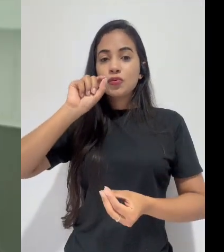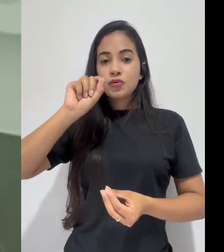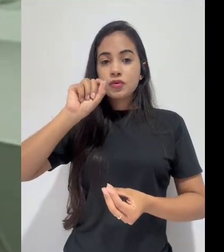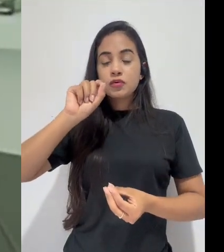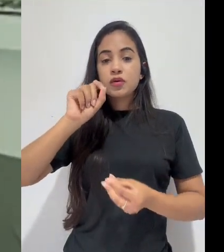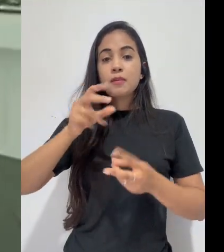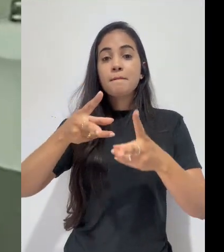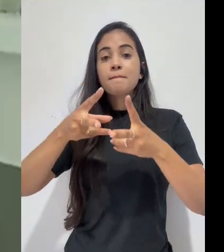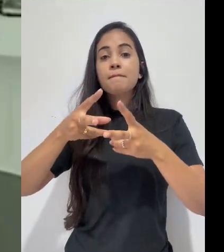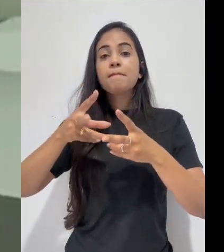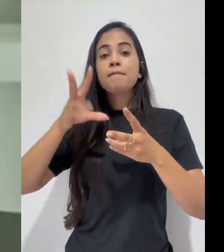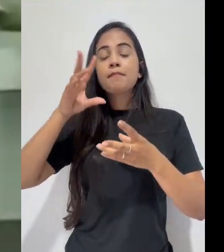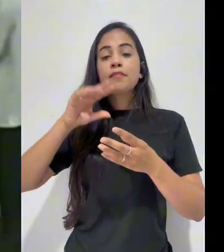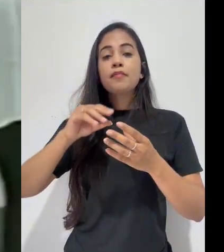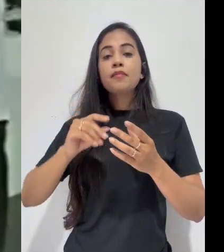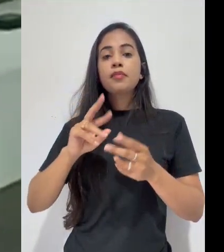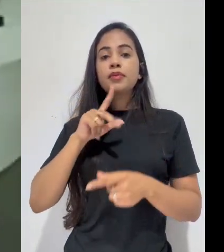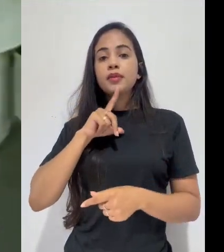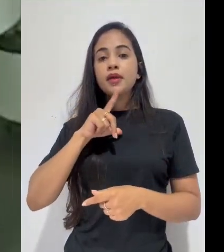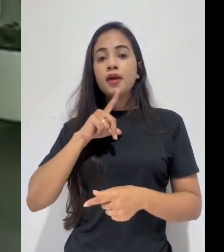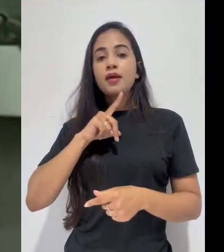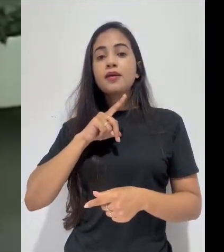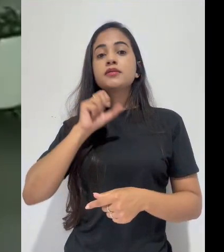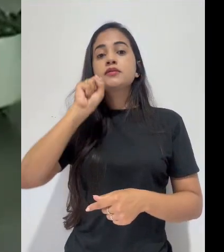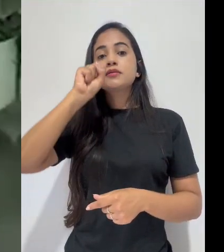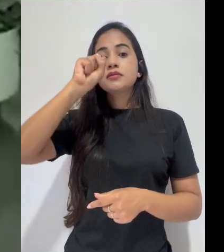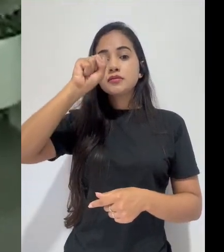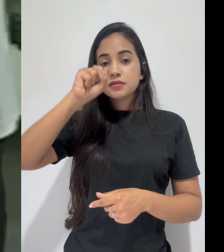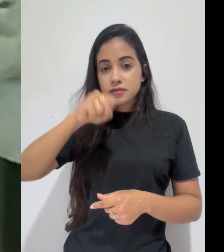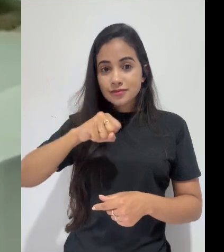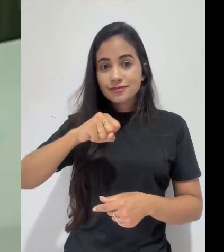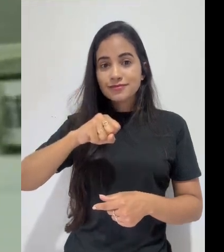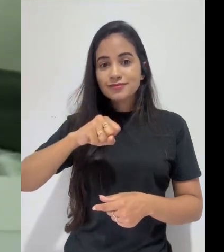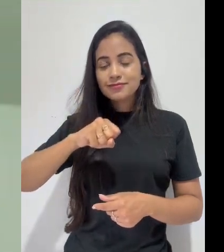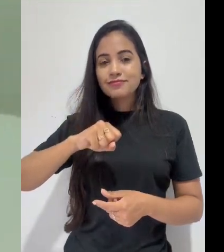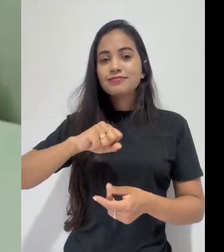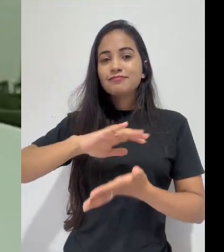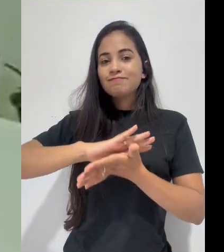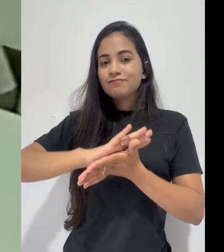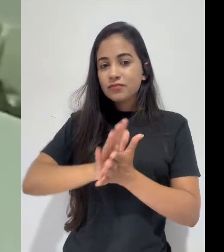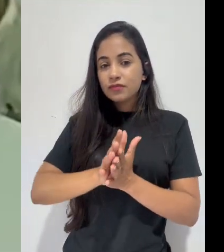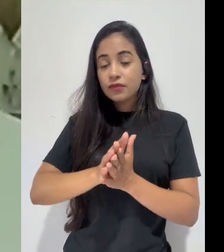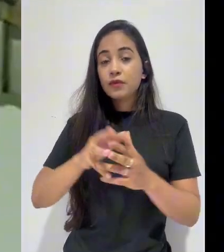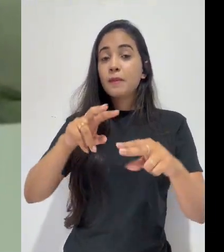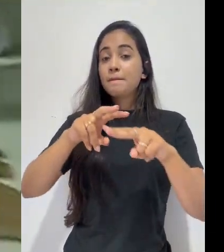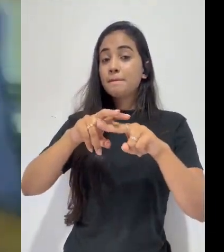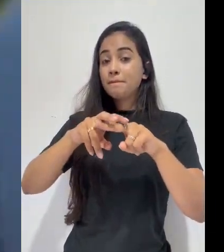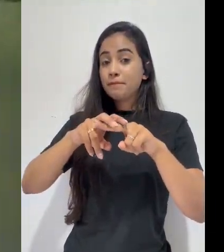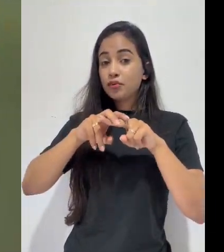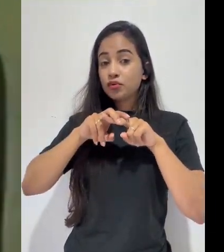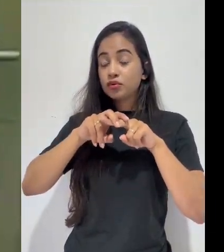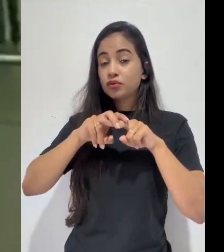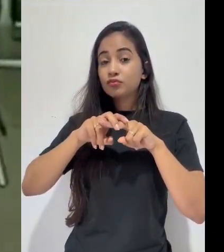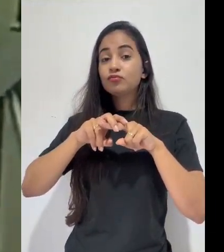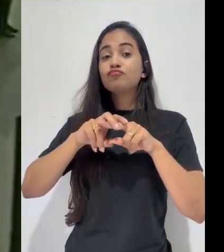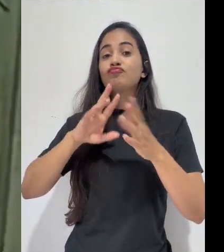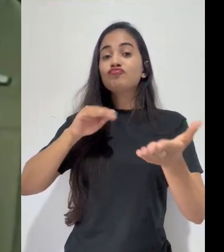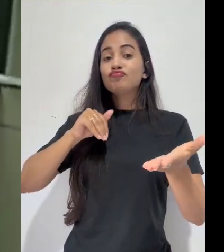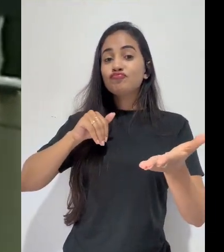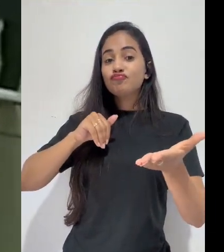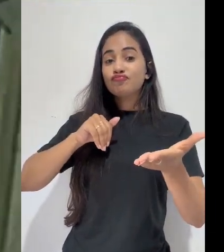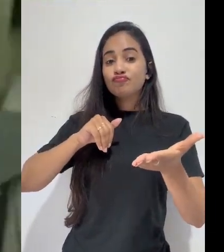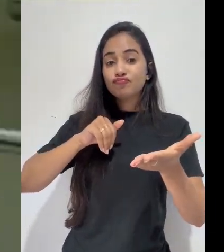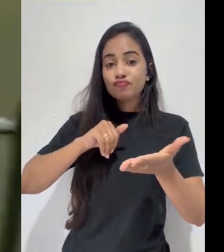inexistência dos atos discriminatórios aludidos por Vossa Senhoria. Assim, ratificamos a sua demissão, tendo em vista